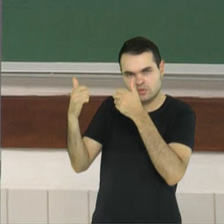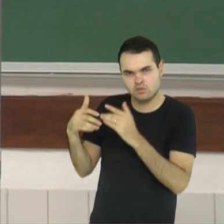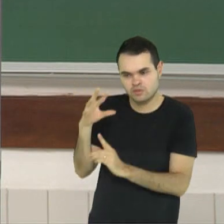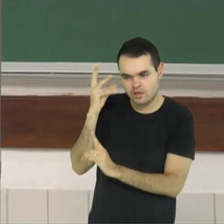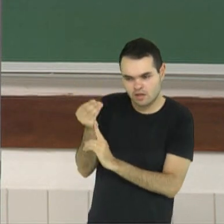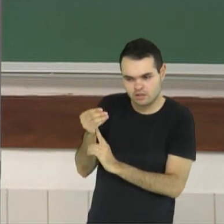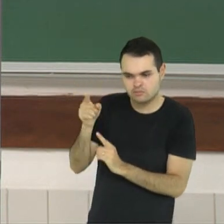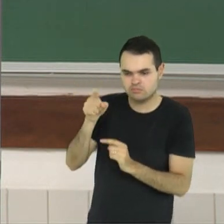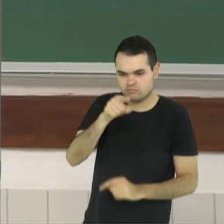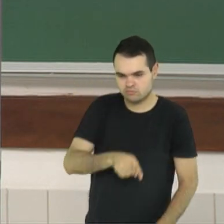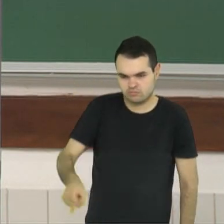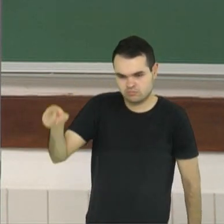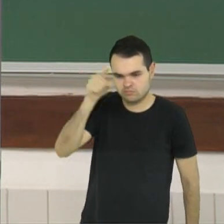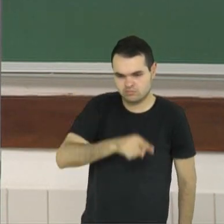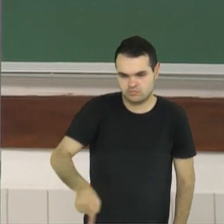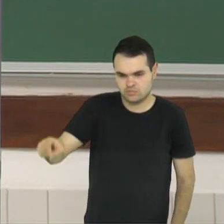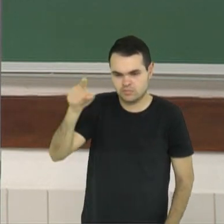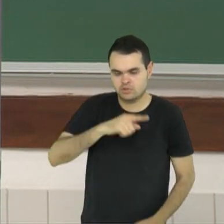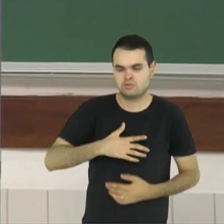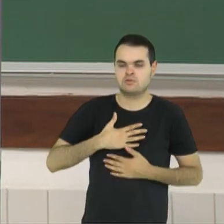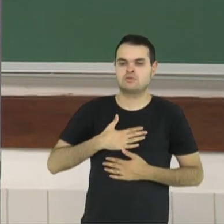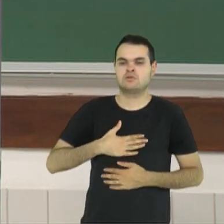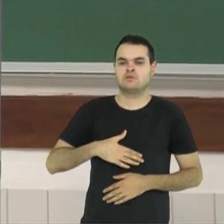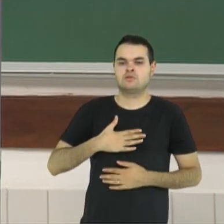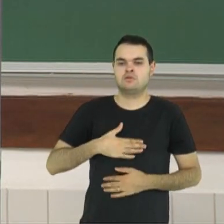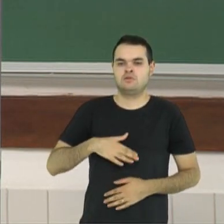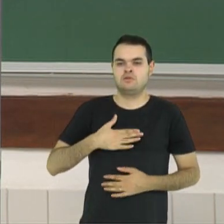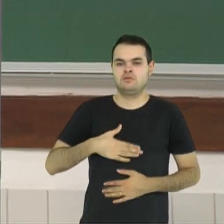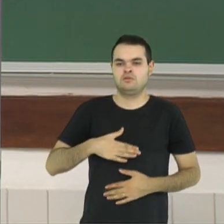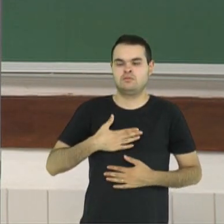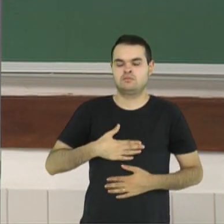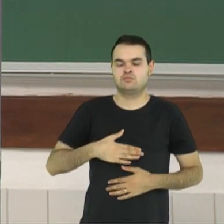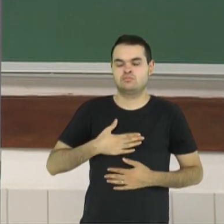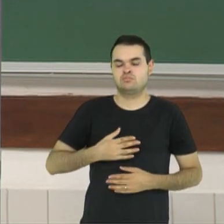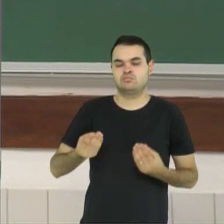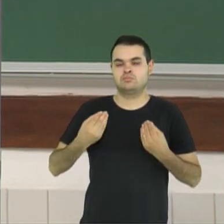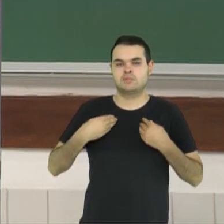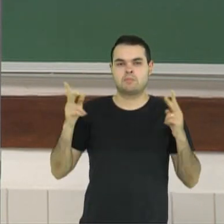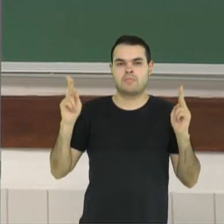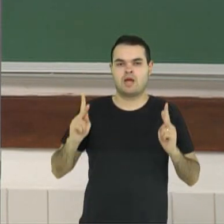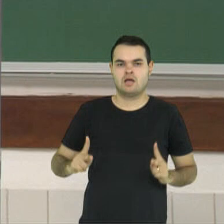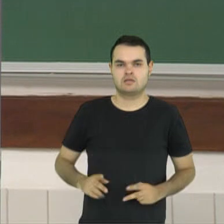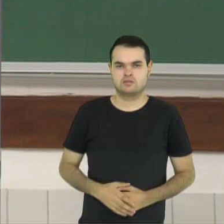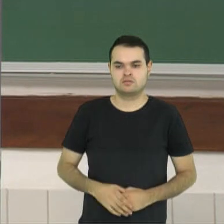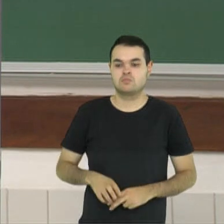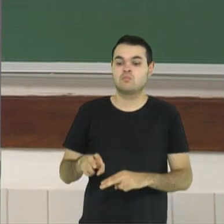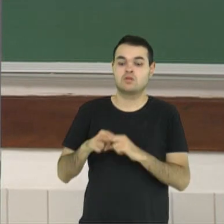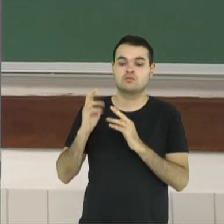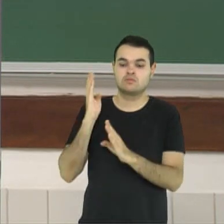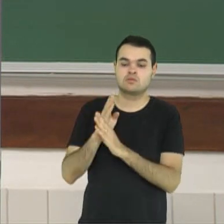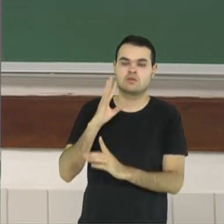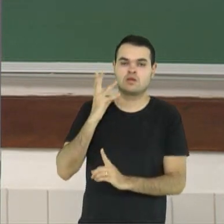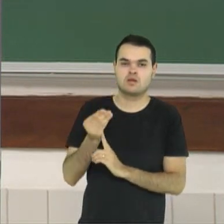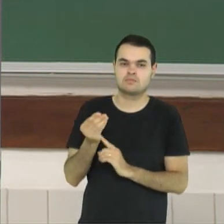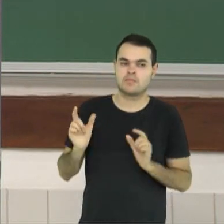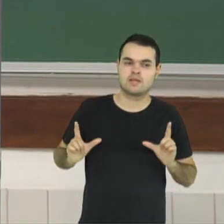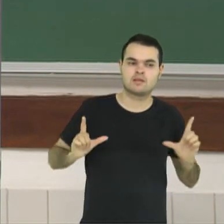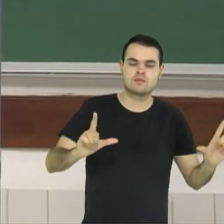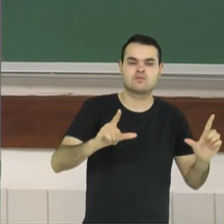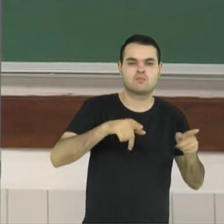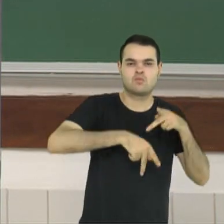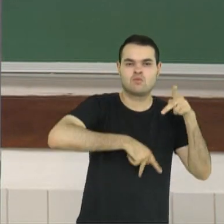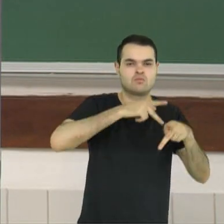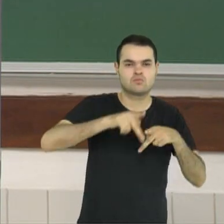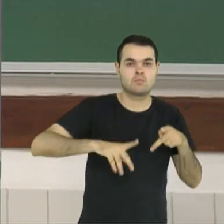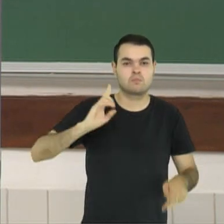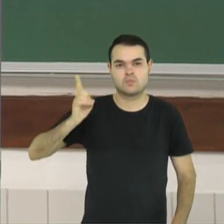ele girava aquela roda, ele se tranquilizava. Ele dizia que aquela roda trazia tranquilidade e trazia paz. Para ele era obra de arte, mas ele não levou em público. Em